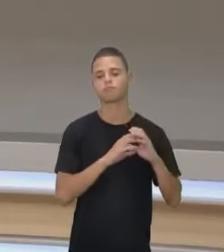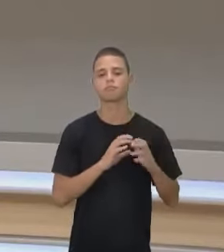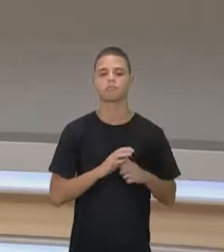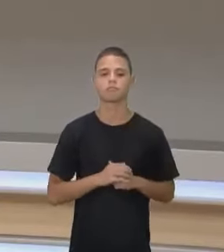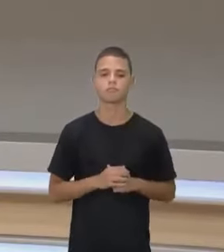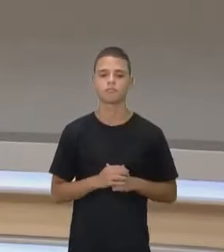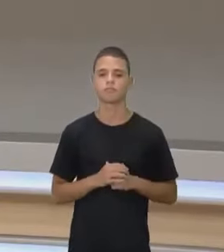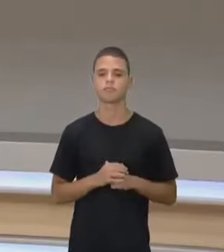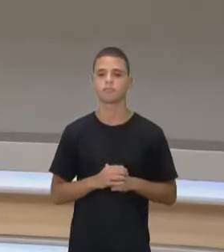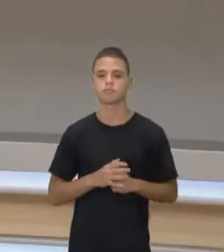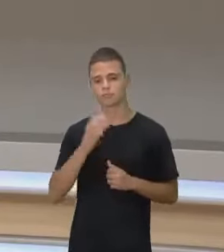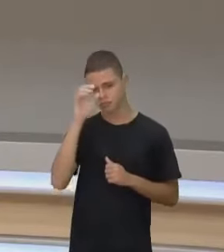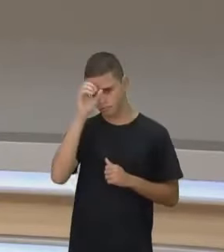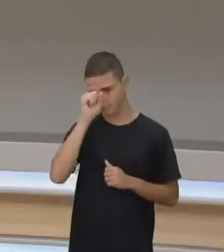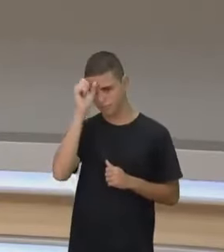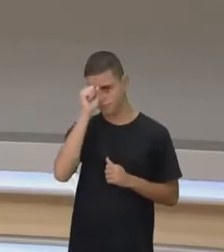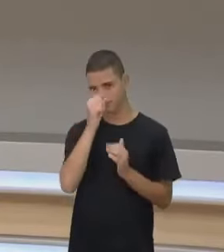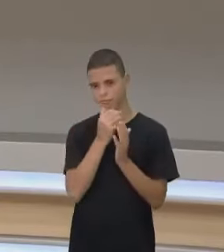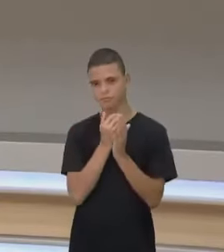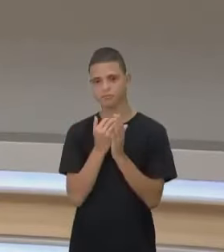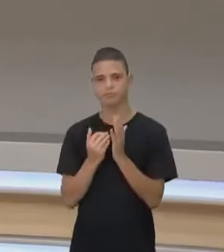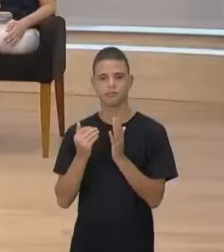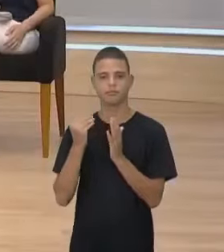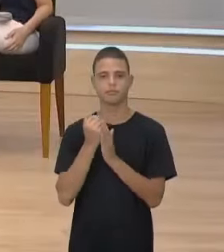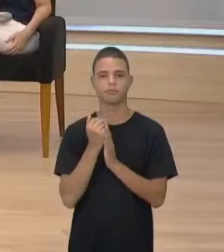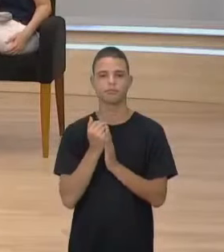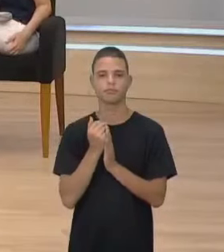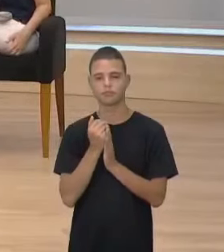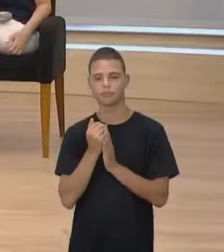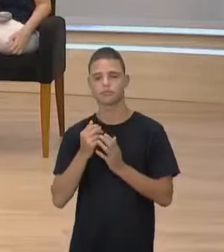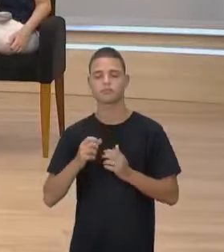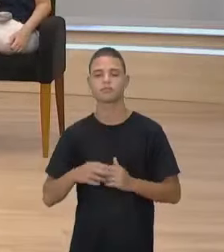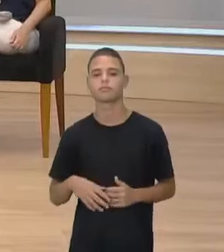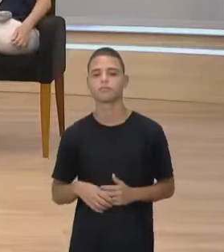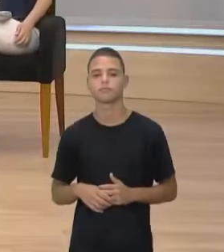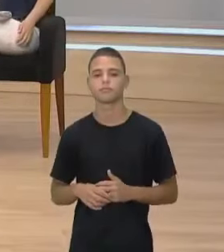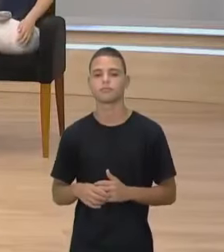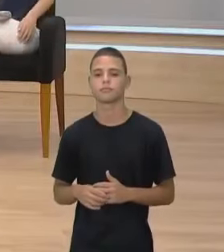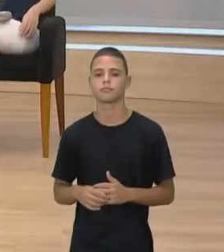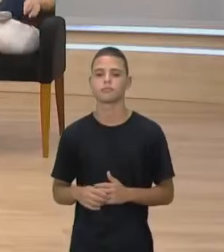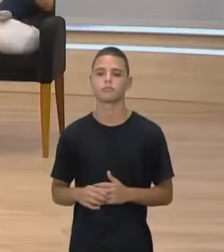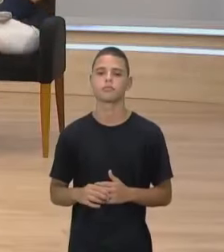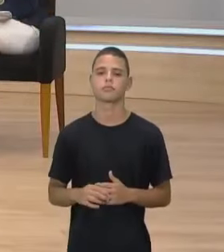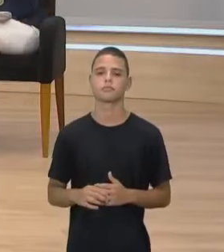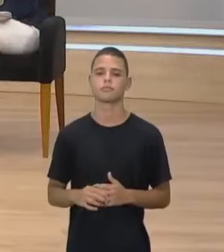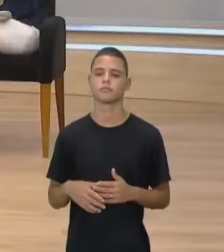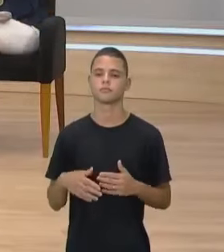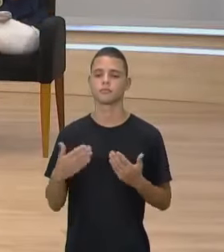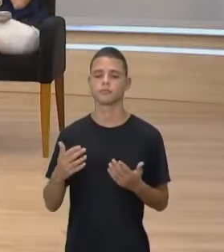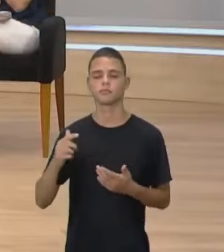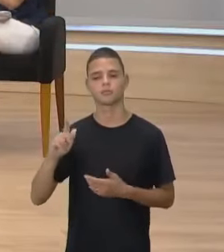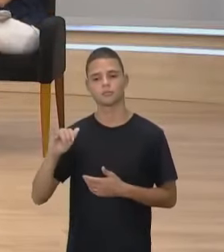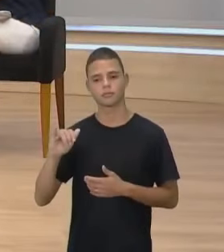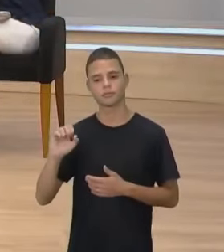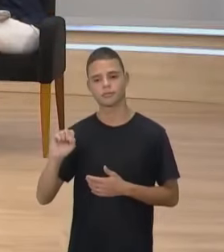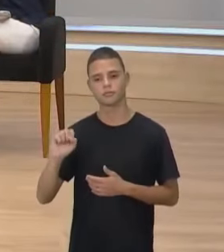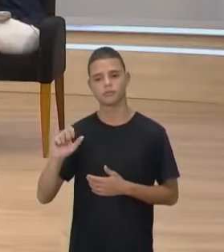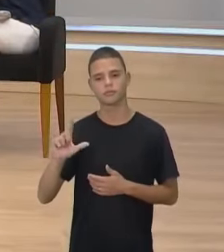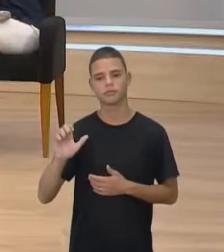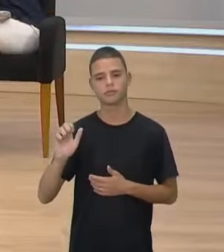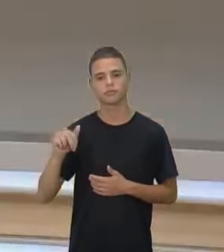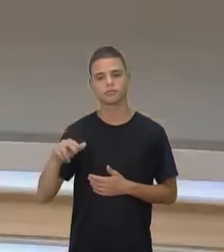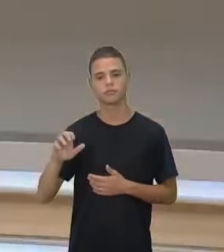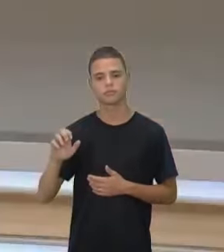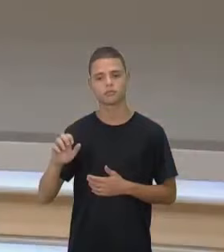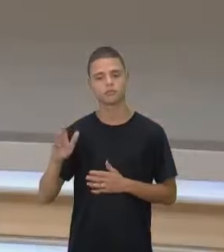se descobrindo também um pouco aí midiáticos. Então, pessoal, a Gisele já introduziu qual é o